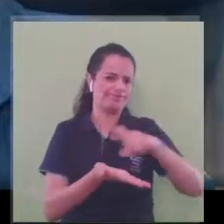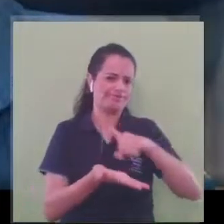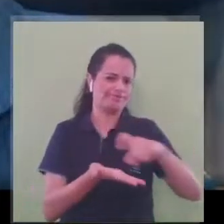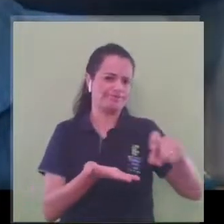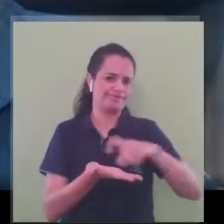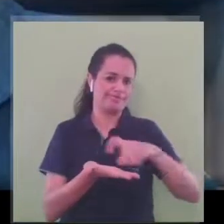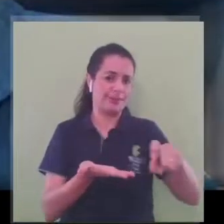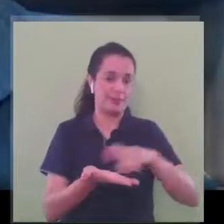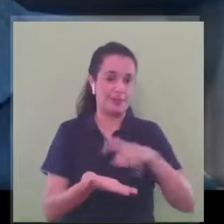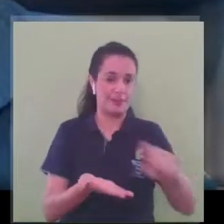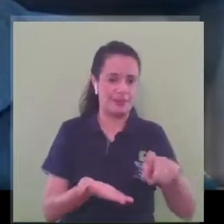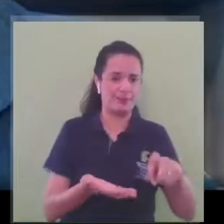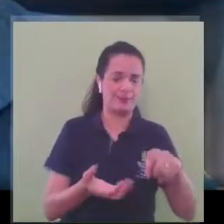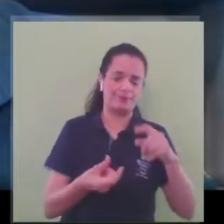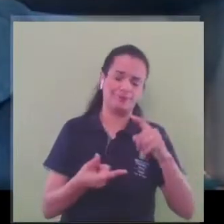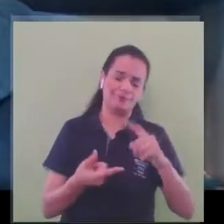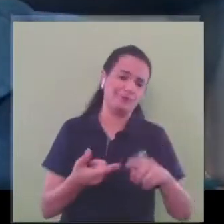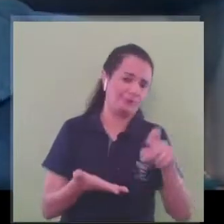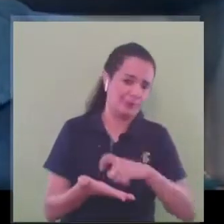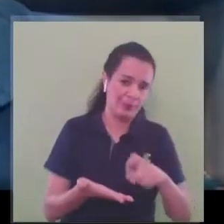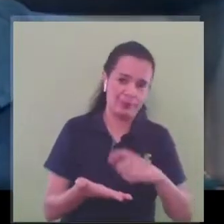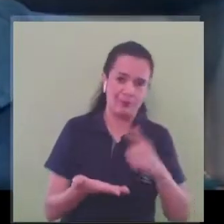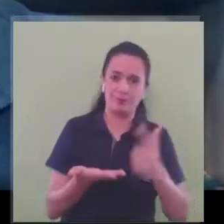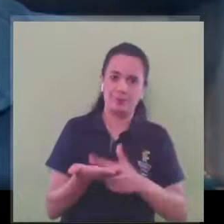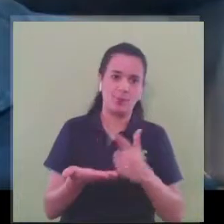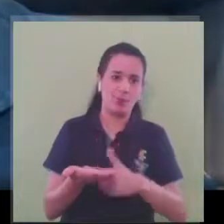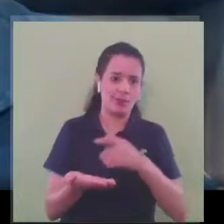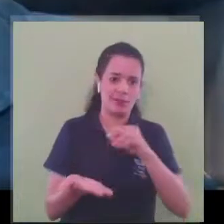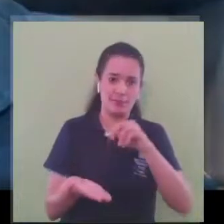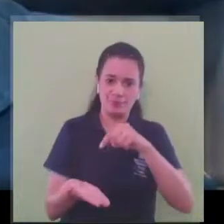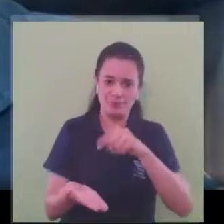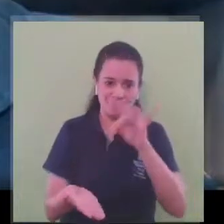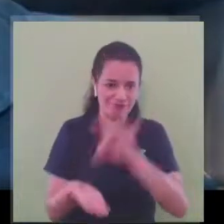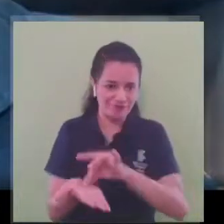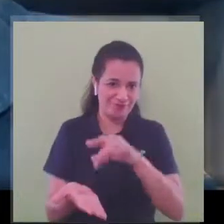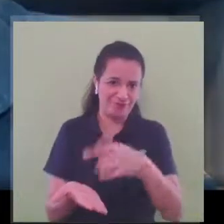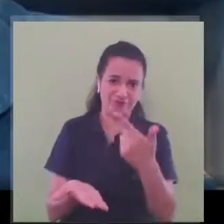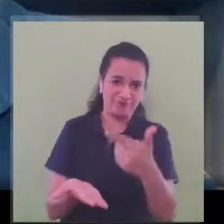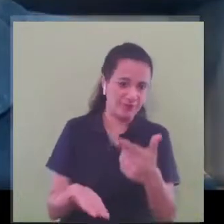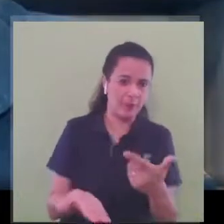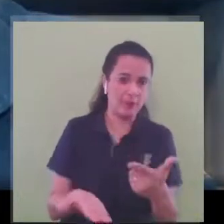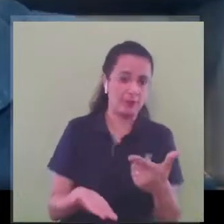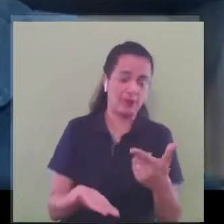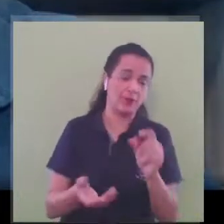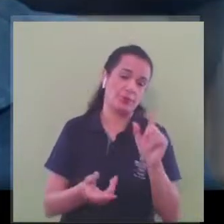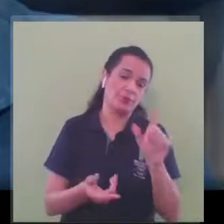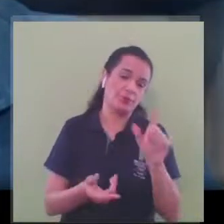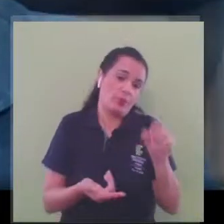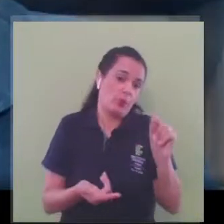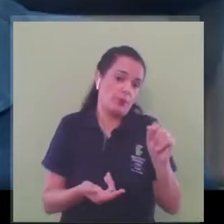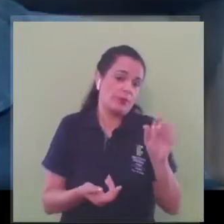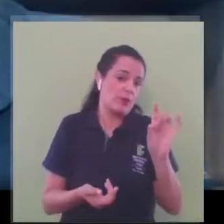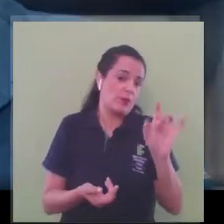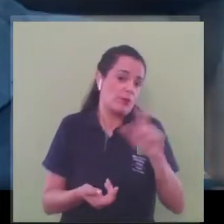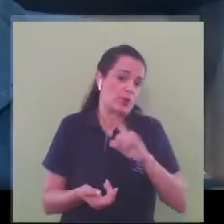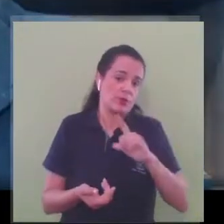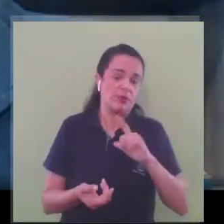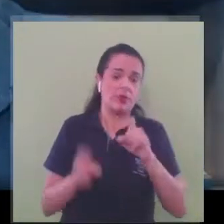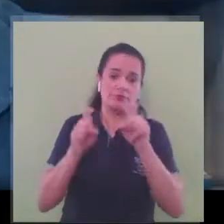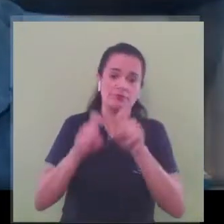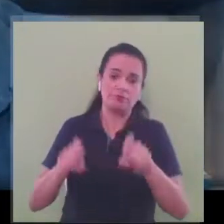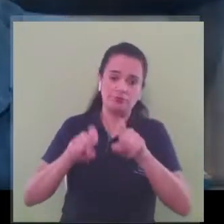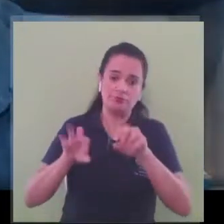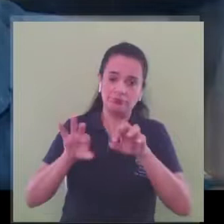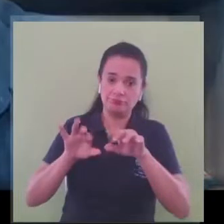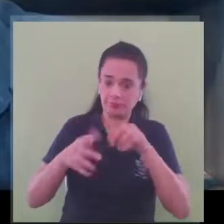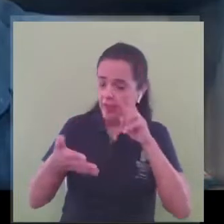não imprimiu, se não tem um livro físico, aí sim você não tem alternativas, né? Você vai ter que ler no objeto. Então, a recomendação